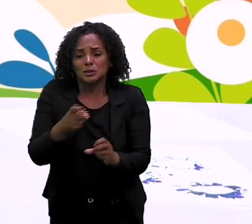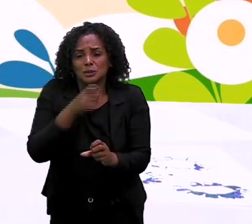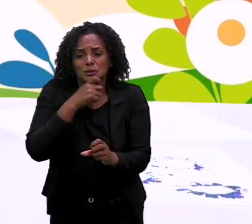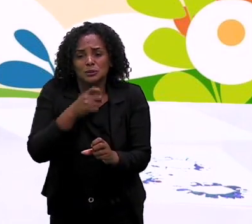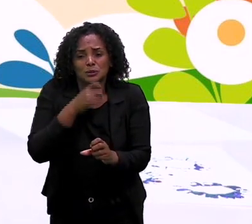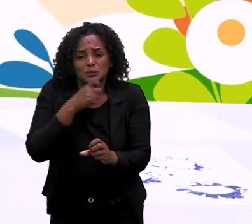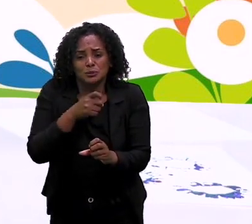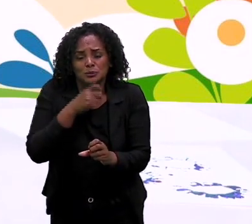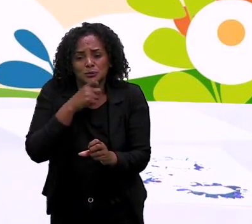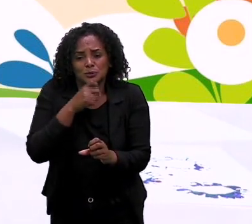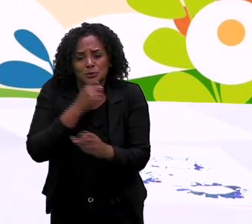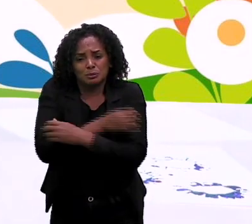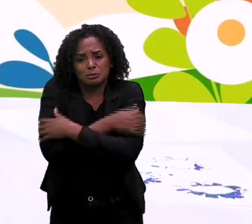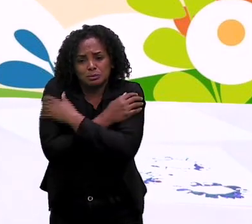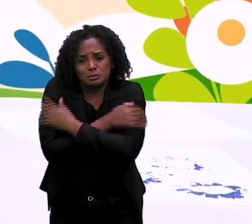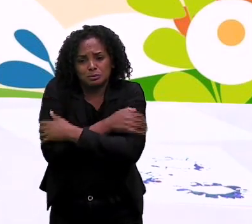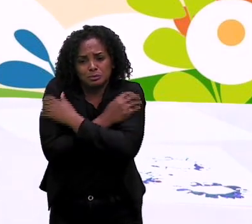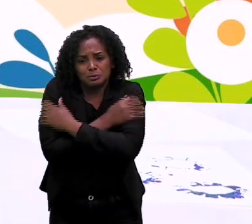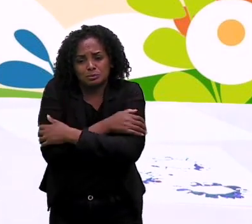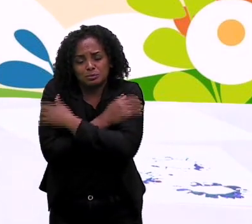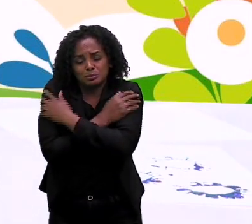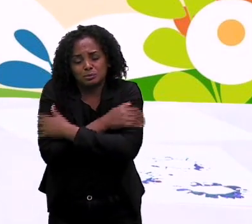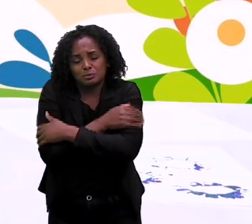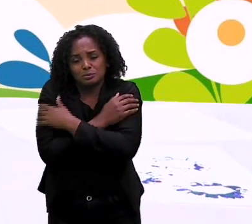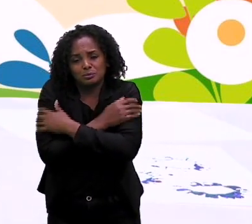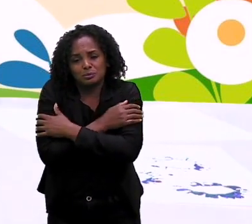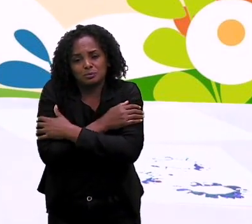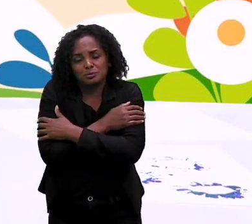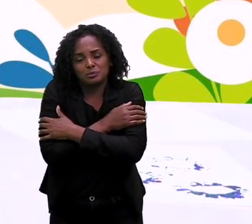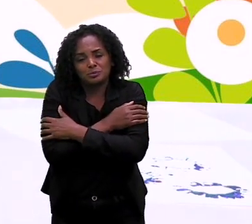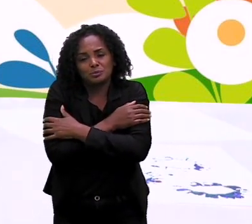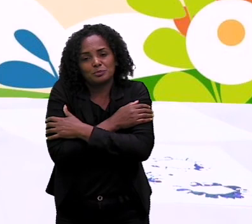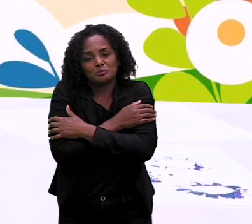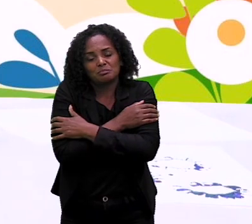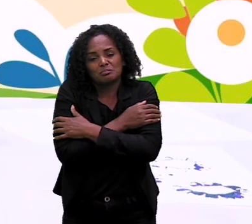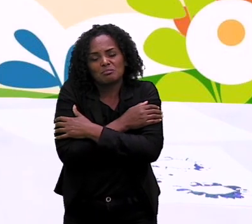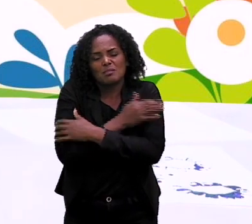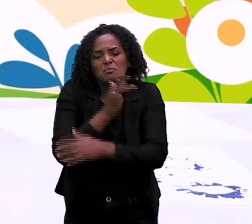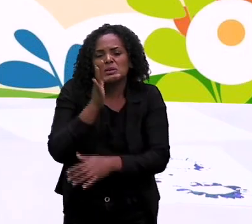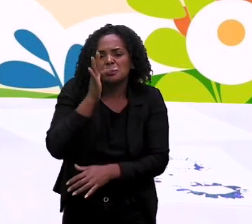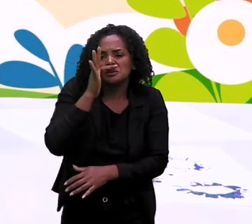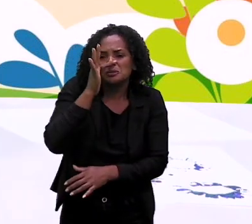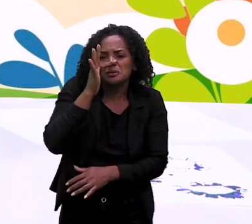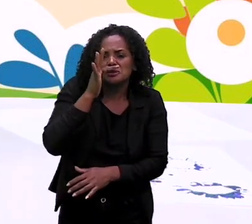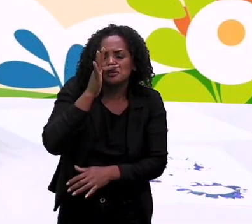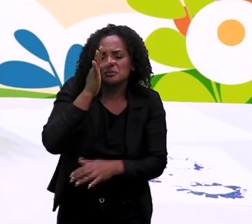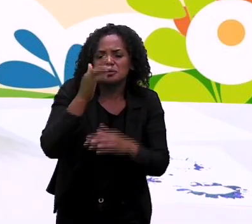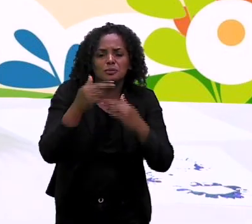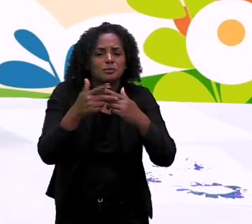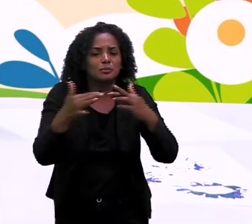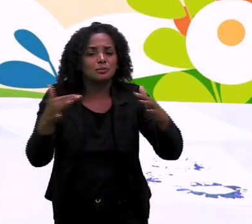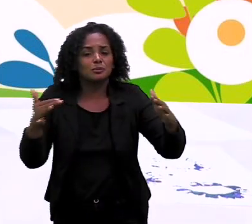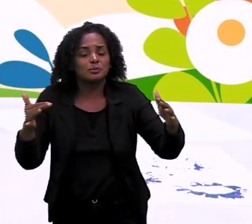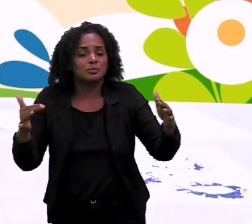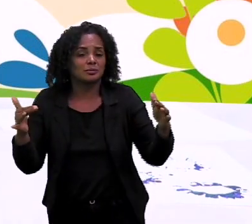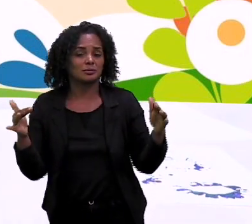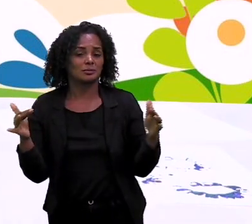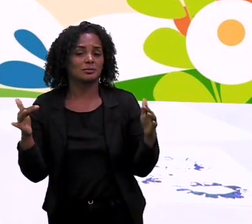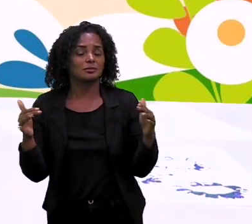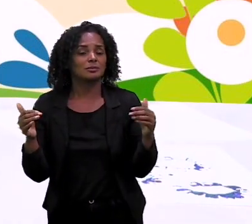frio. E na primavera, temos muita... muitas flores e muitas